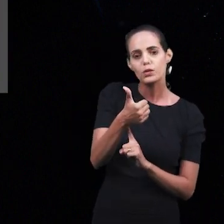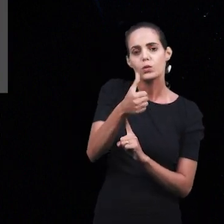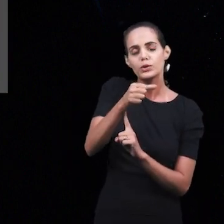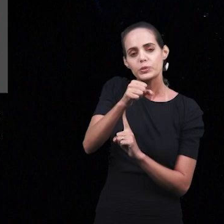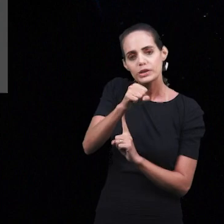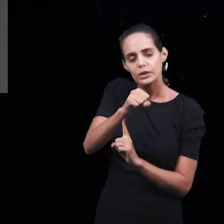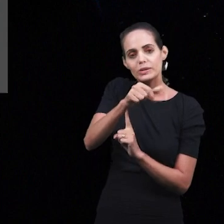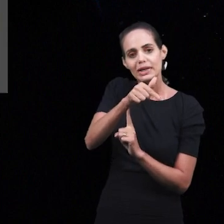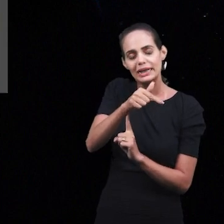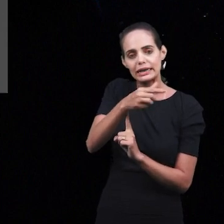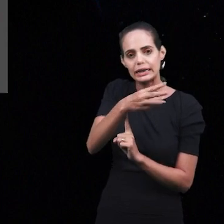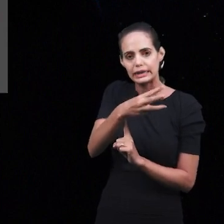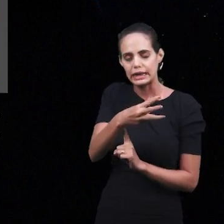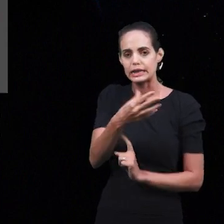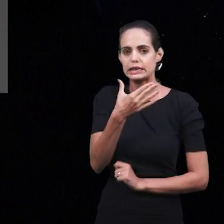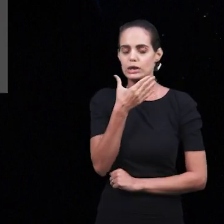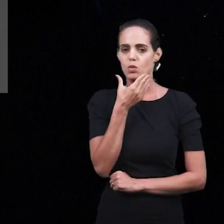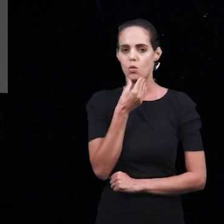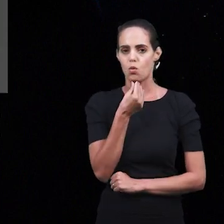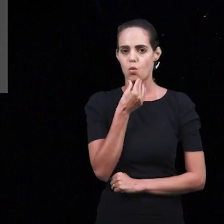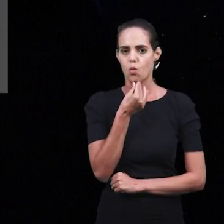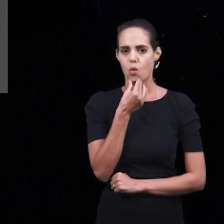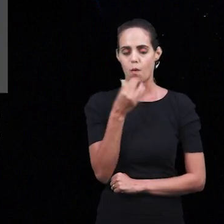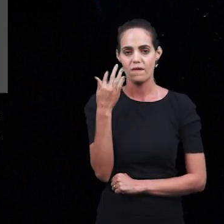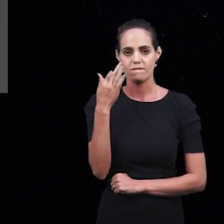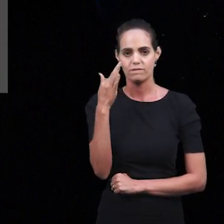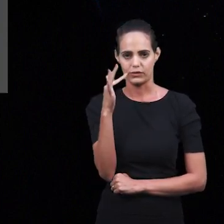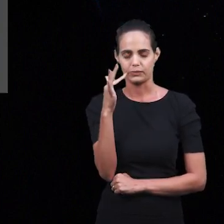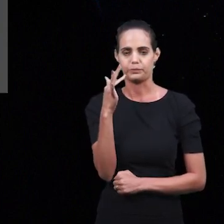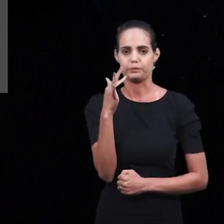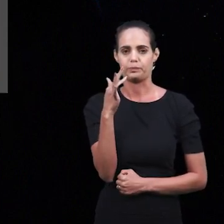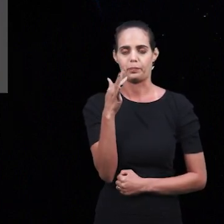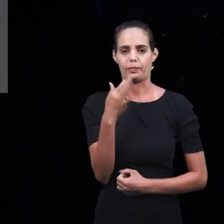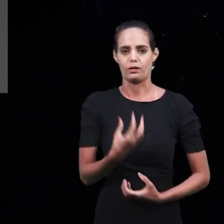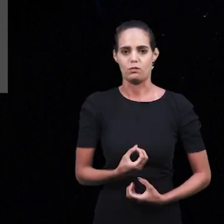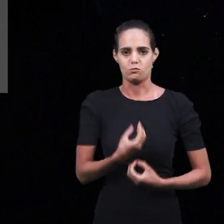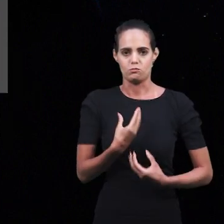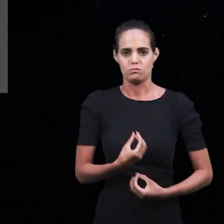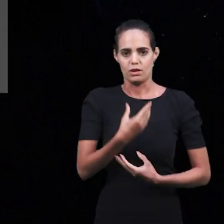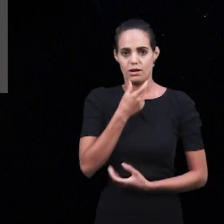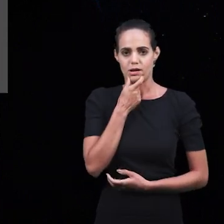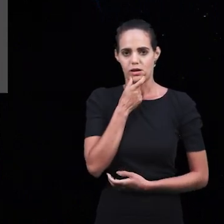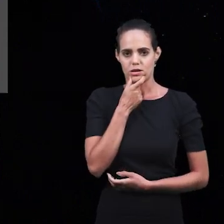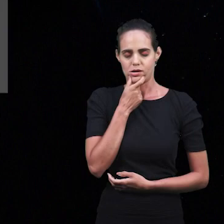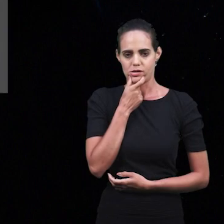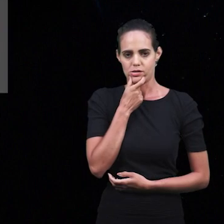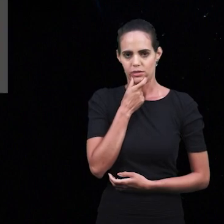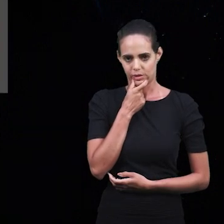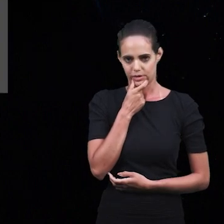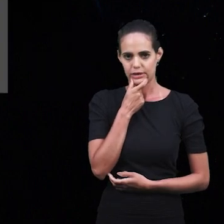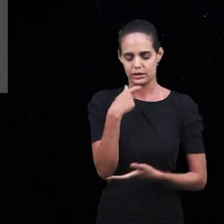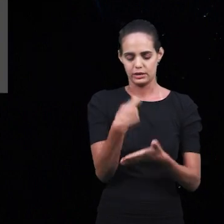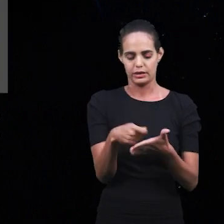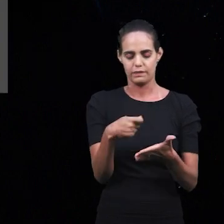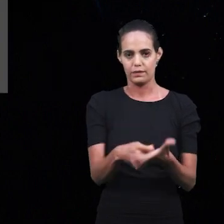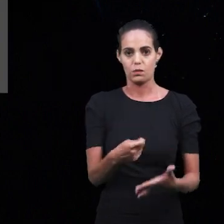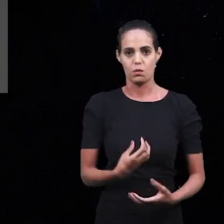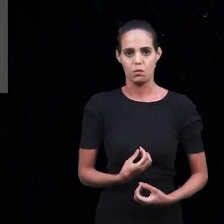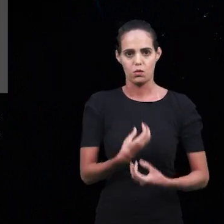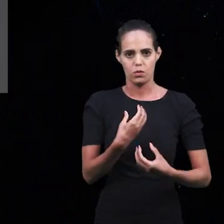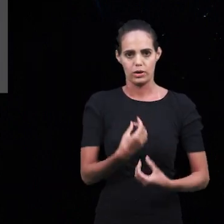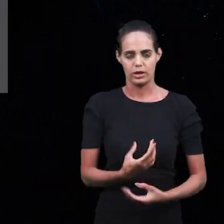1873, Samuel Travell Francis, poeta e evangelista inglês, escreveu um poema que declarava